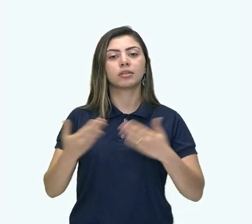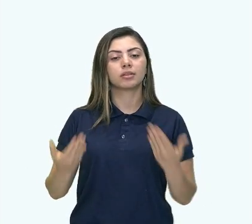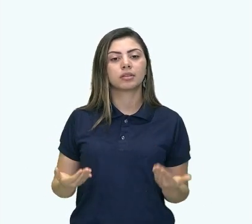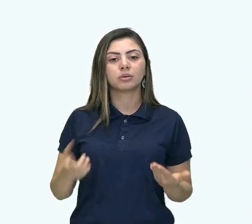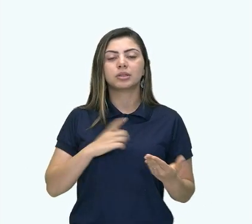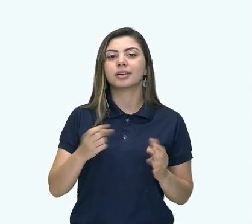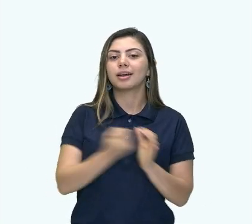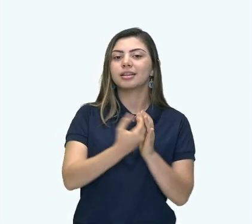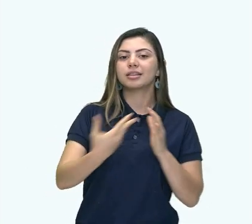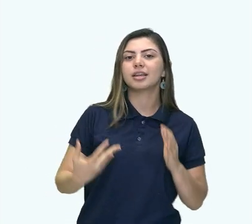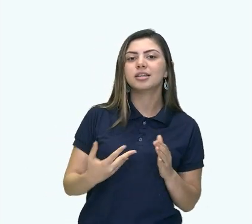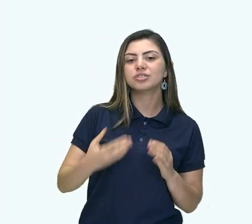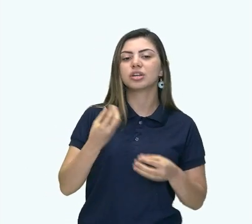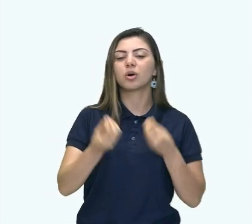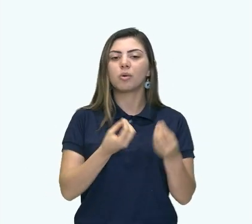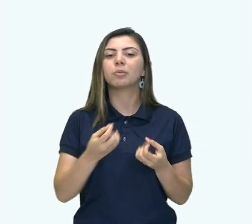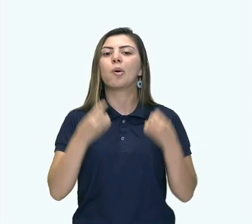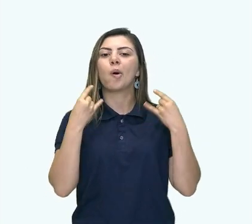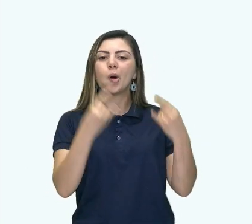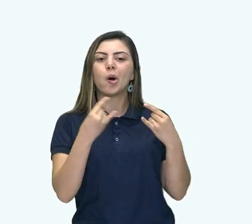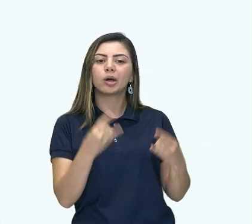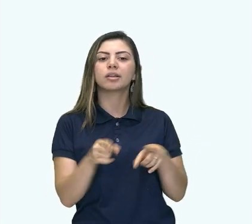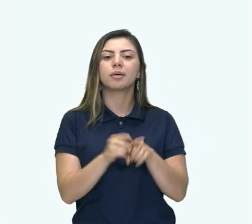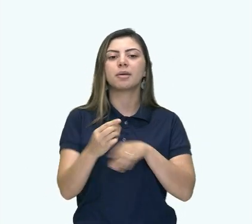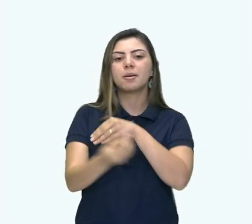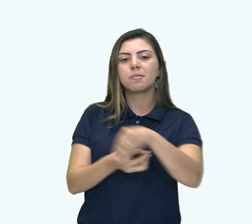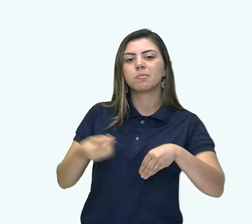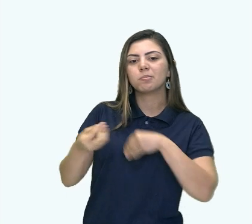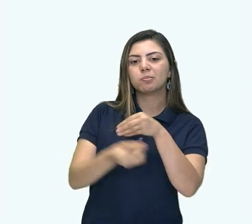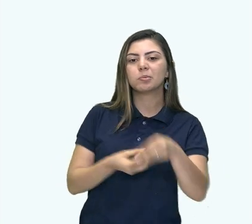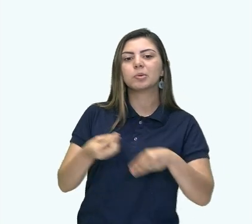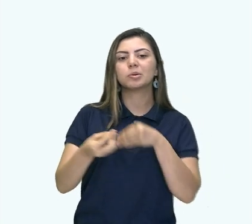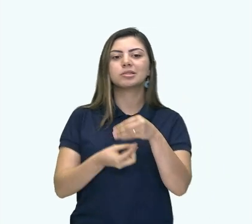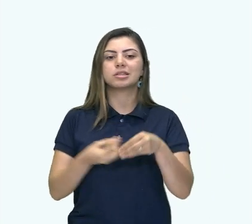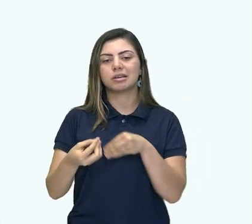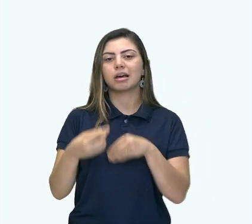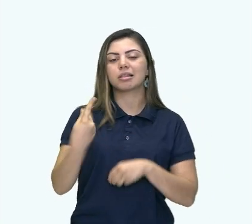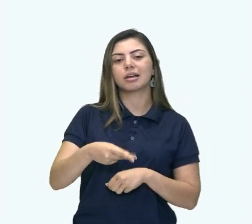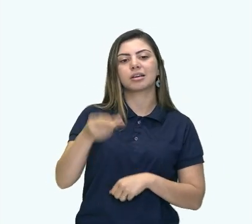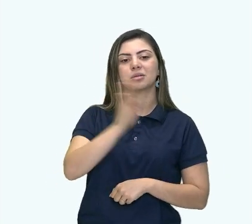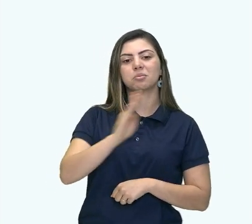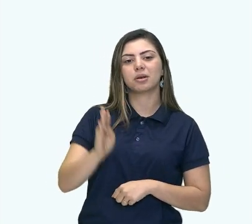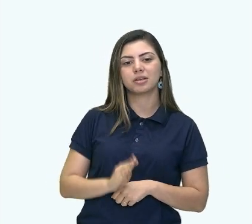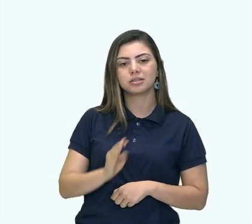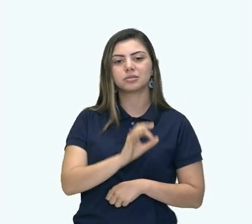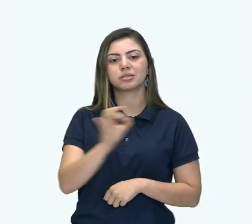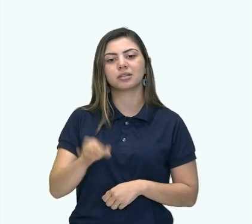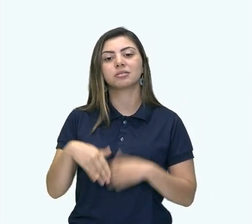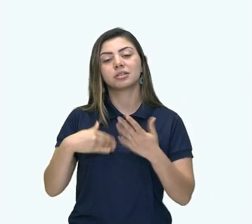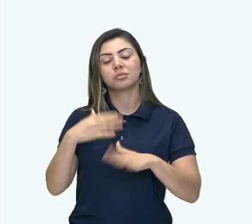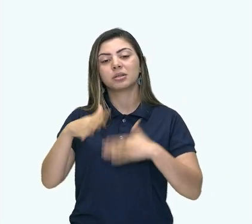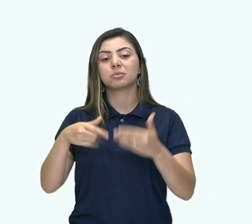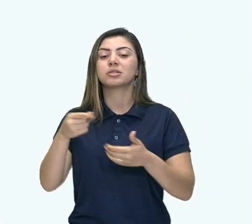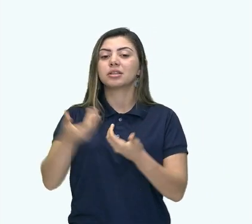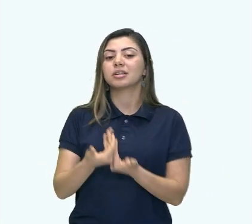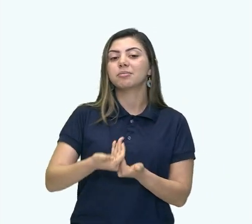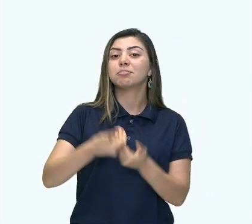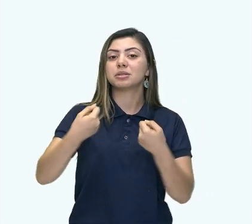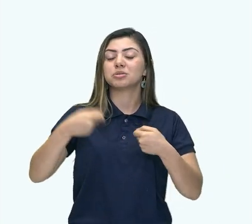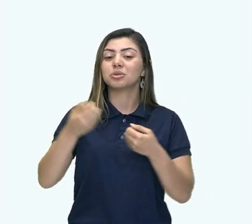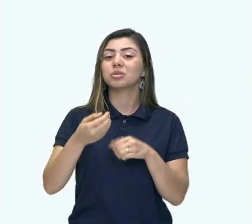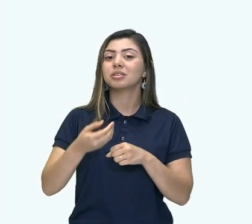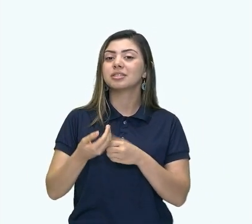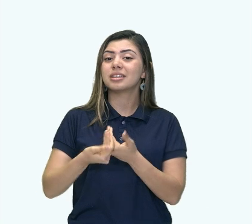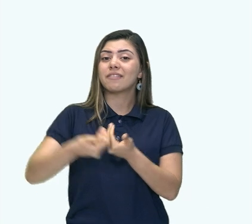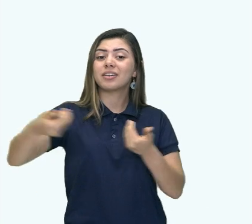do rock e da música internacional, a MPB, a música popular brasileira. Ele foi preso e exilado pela ditadura militar em 69, junto